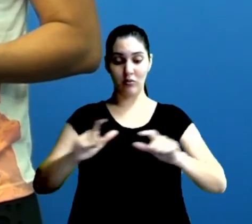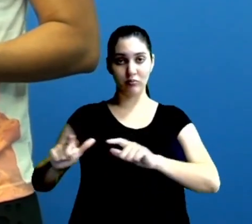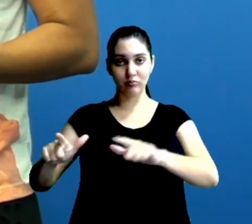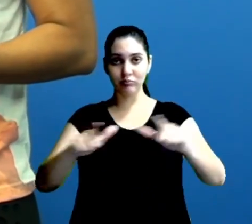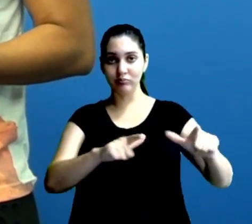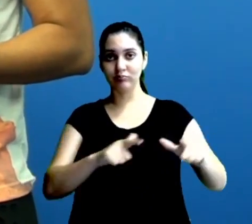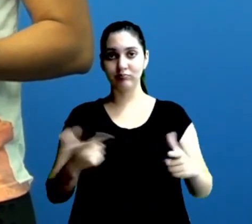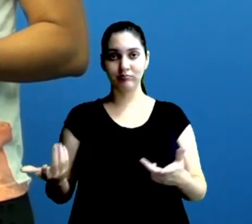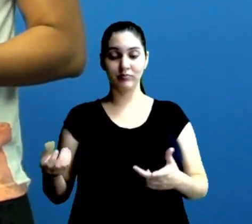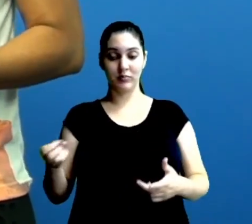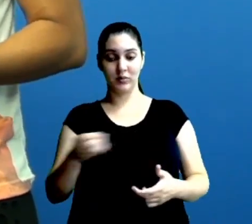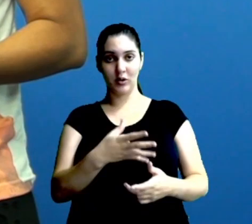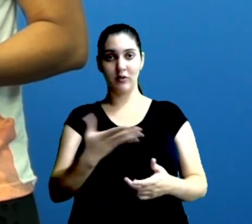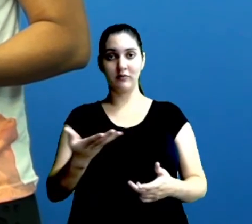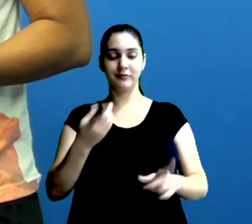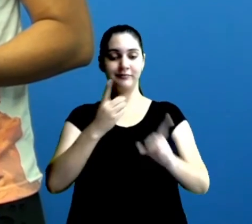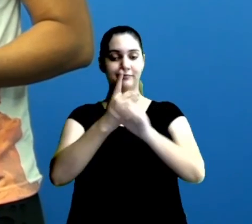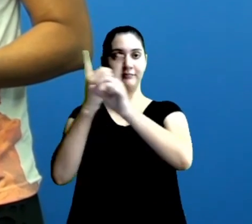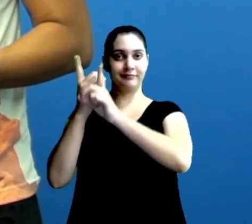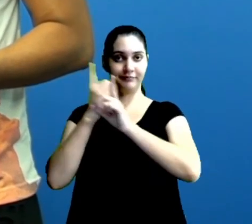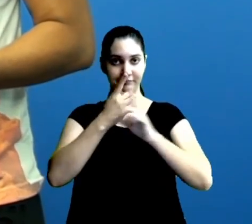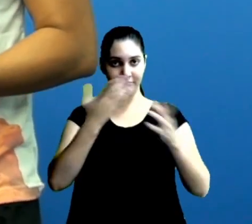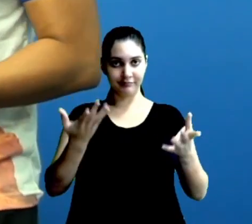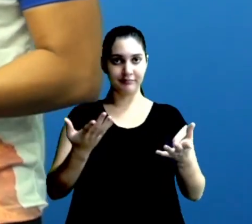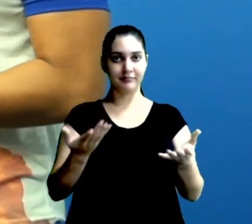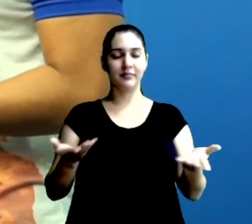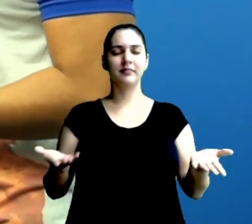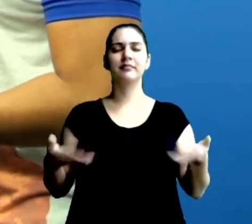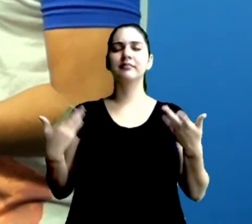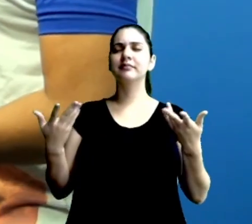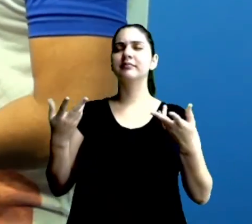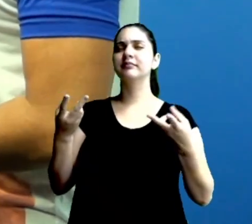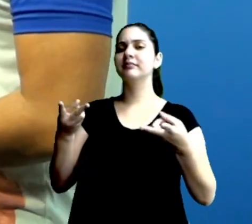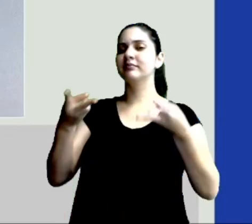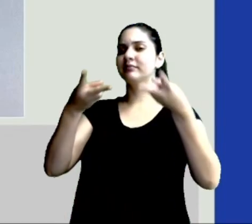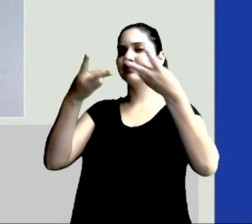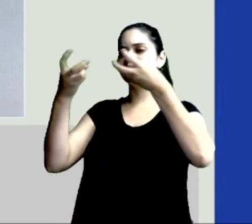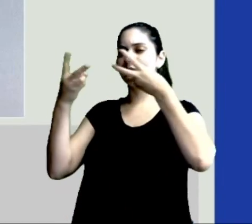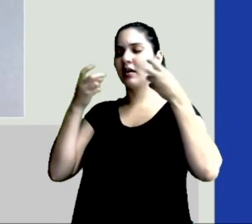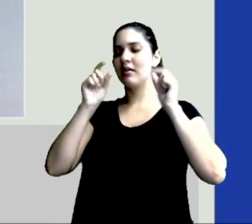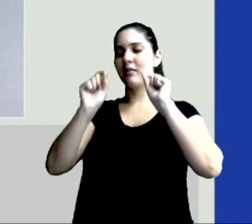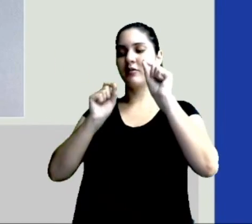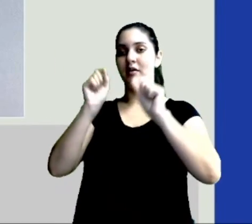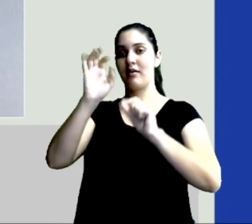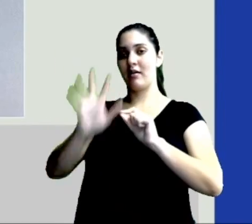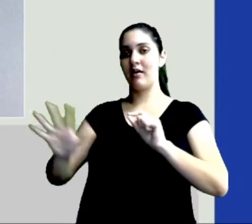territórios novos que foram encontrados. Aí você observa aqui na imagem